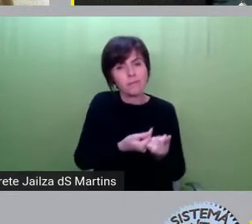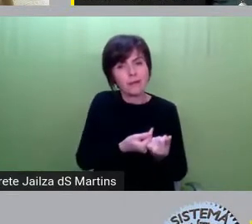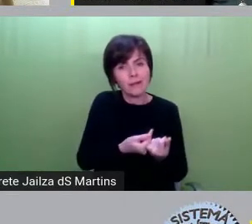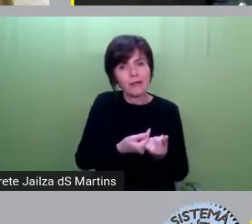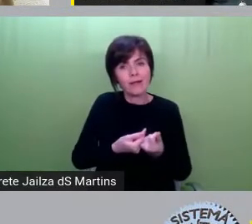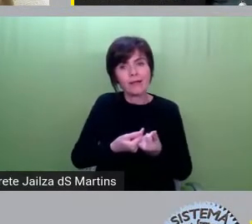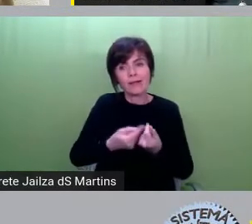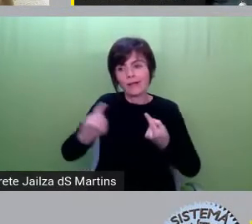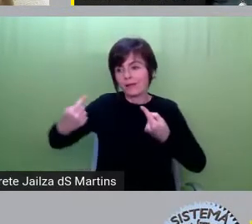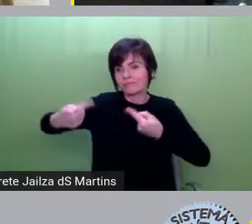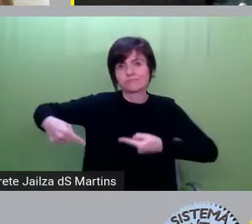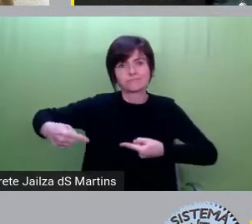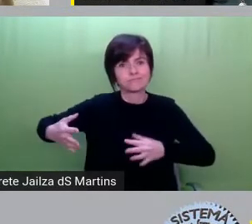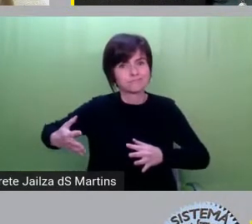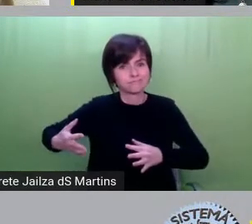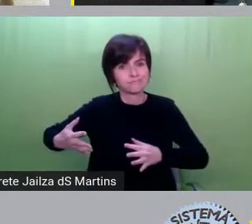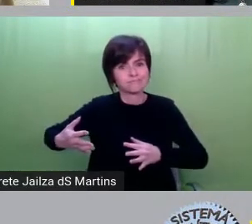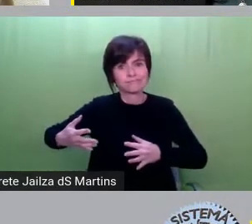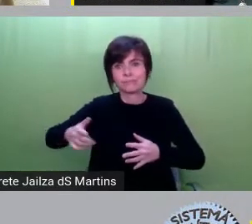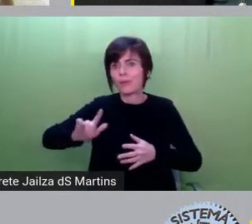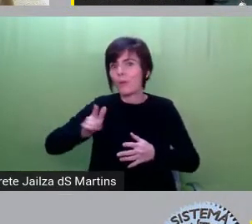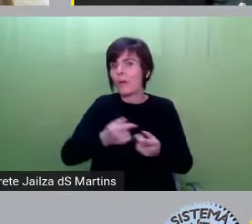é a quantidade de dinheiro,